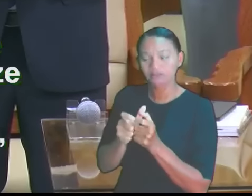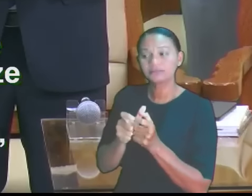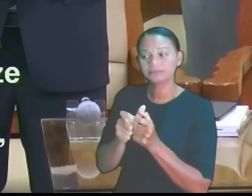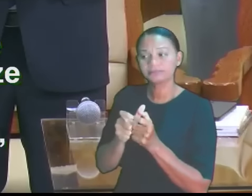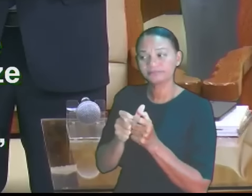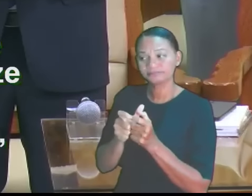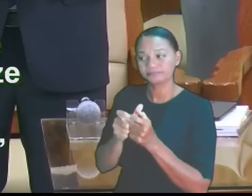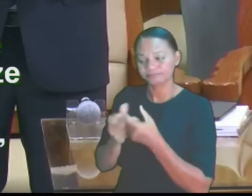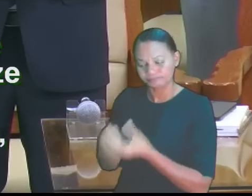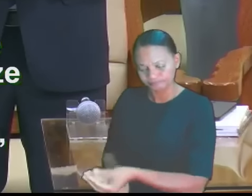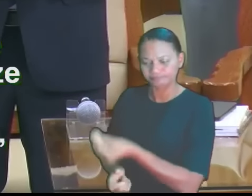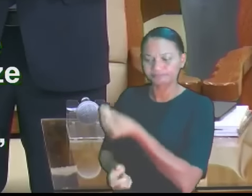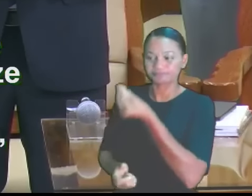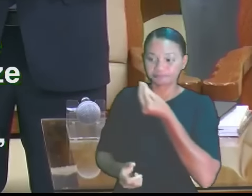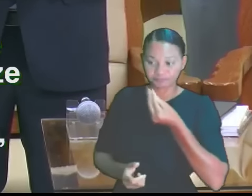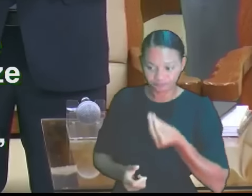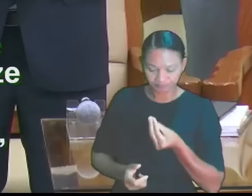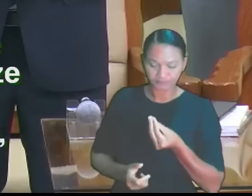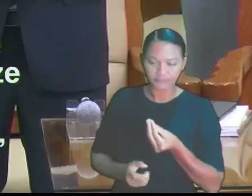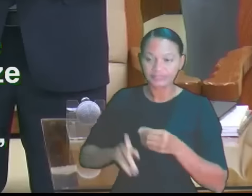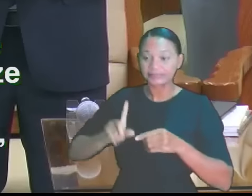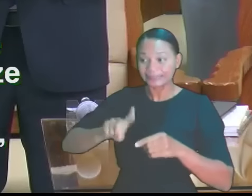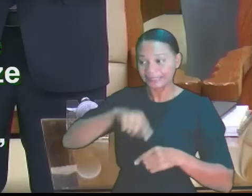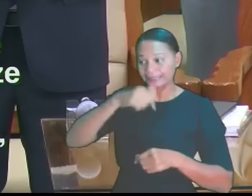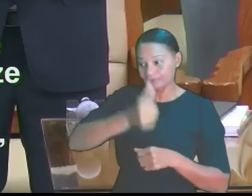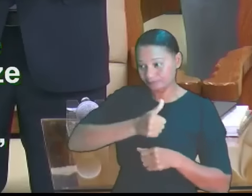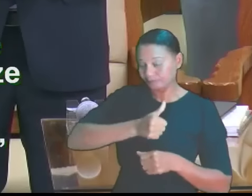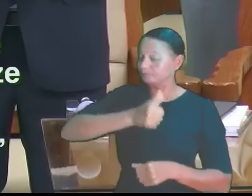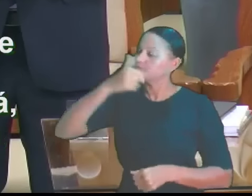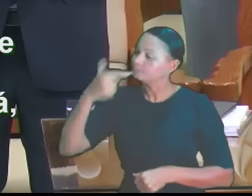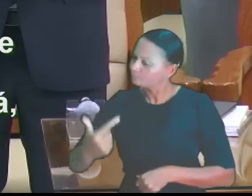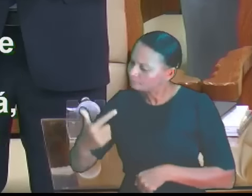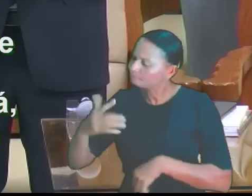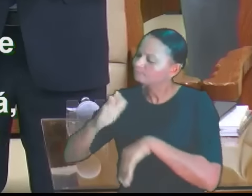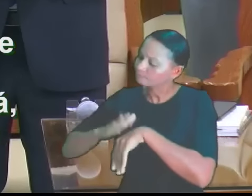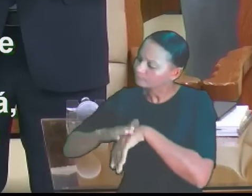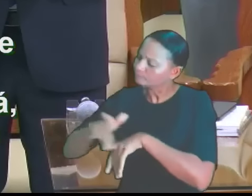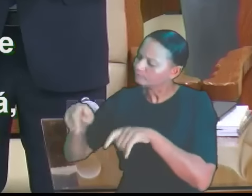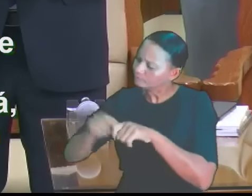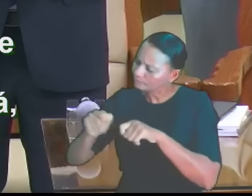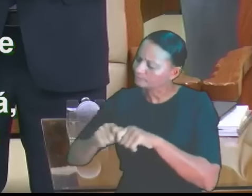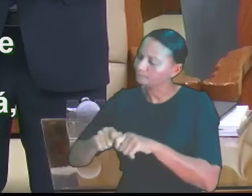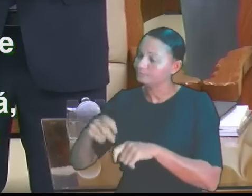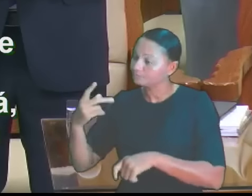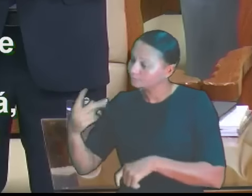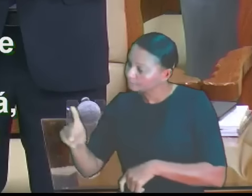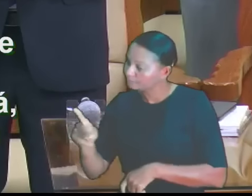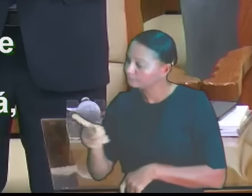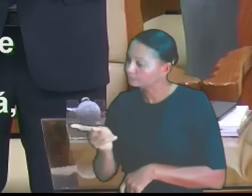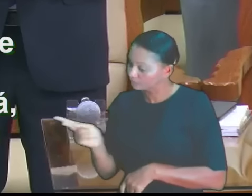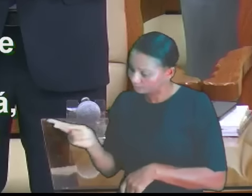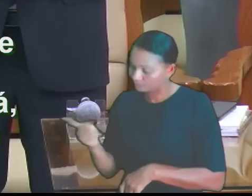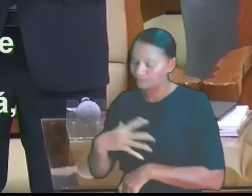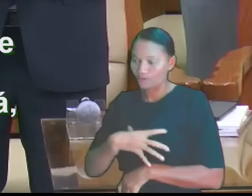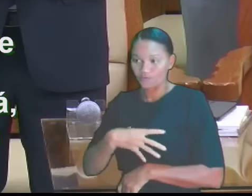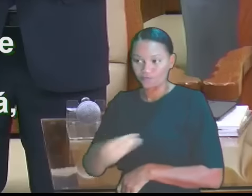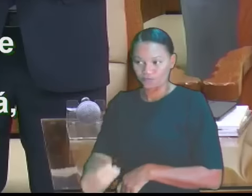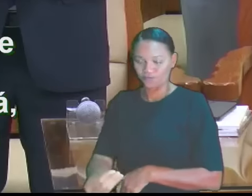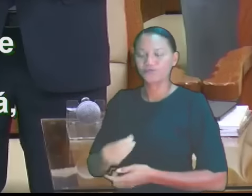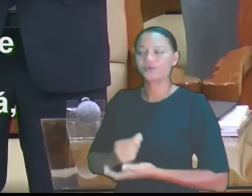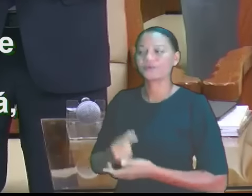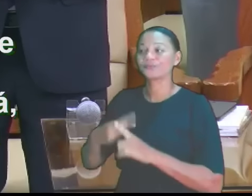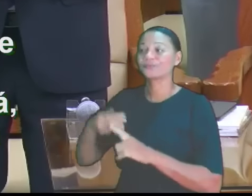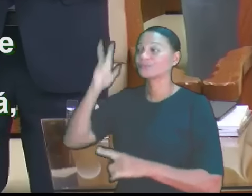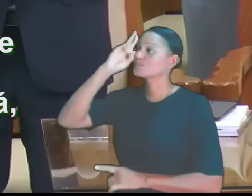para fora. Depois fará para ti e para o teu filho, porque assim diz o Senhor, Deus